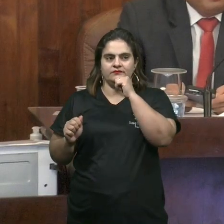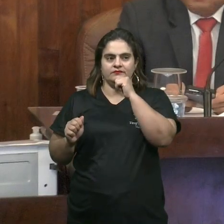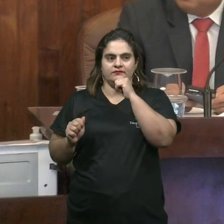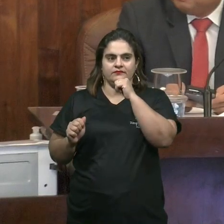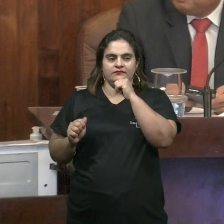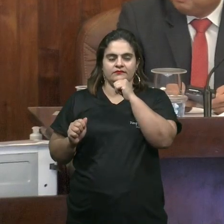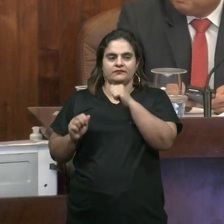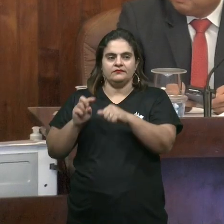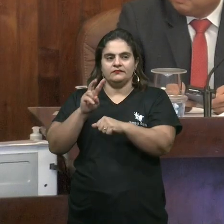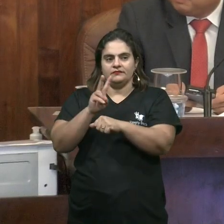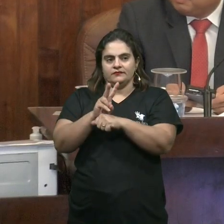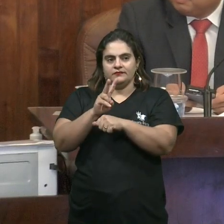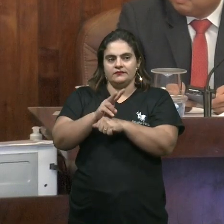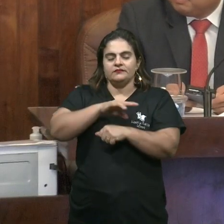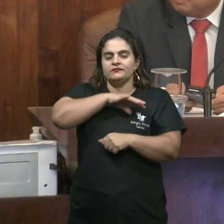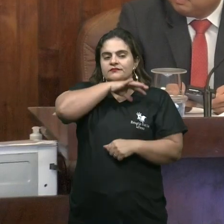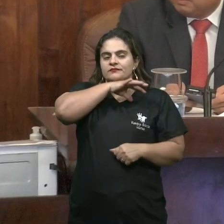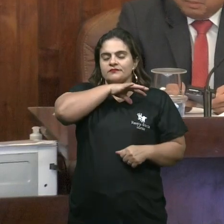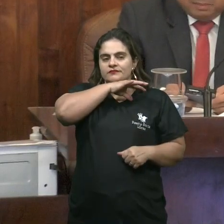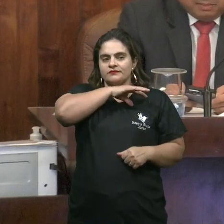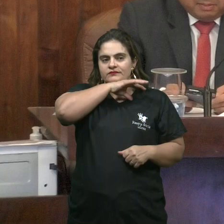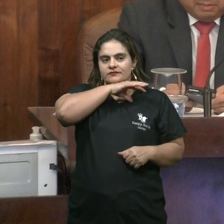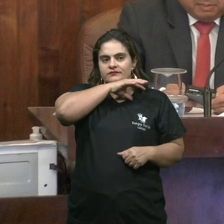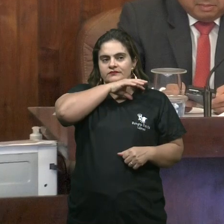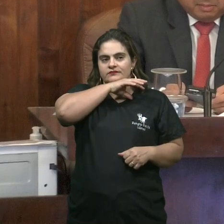independente, né, dos animais,